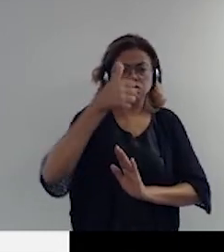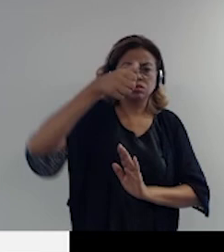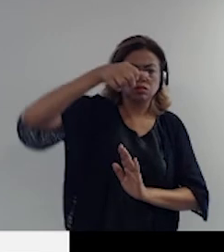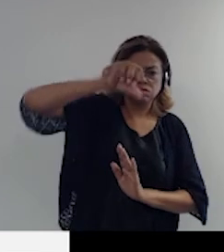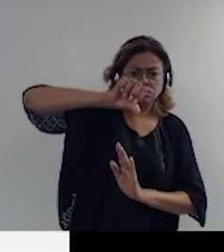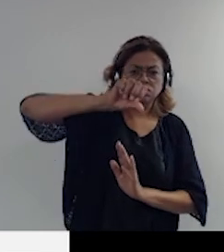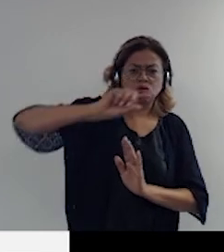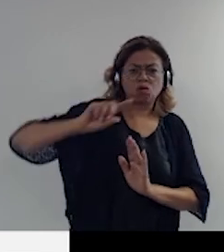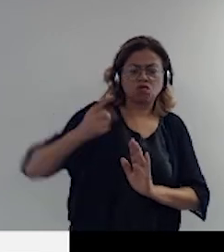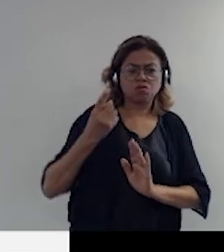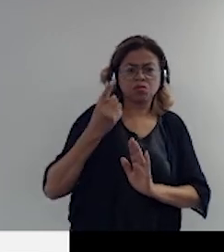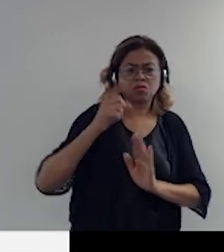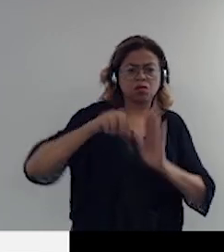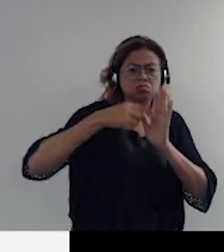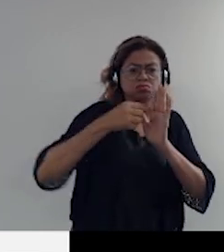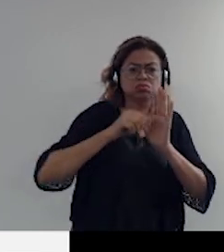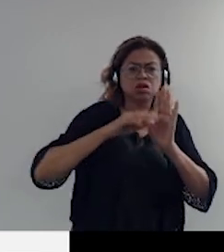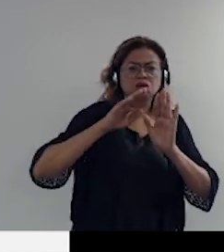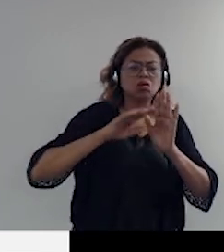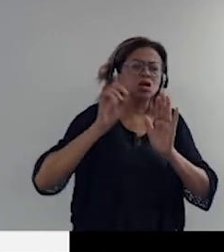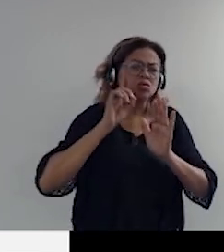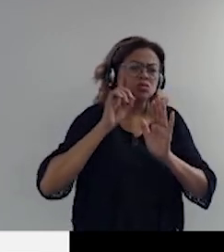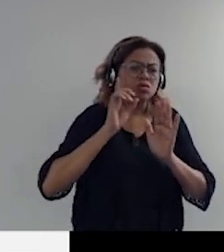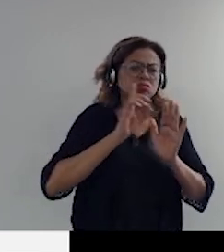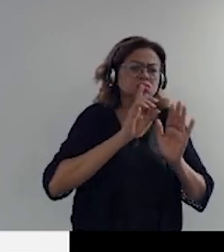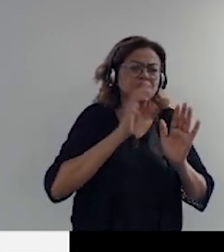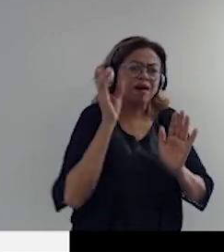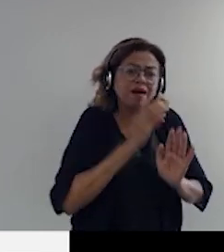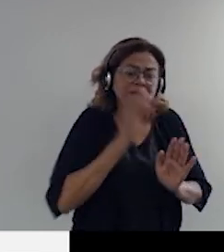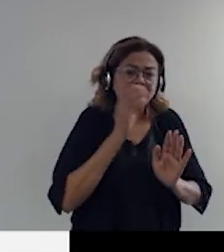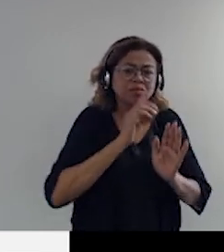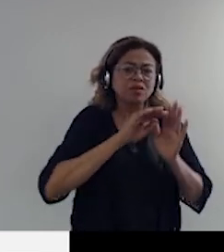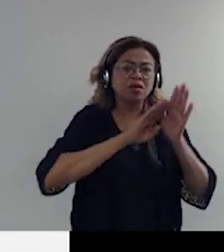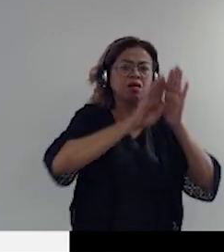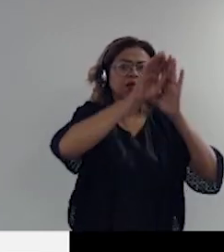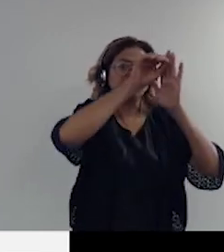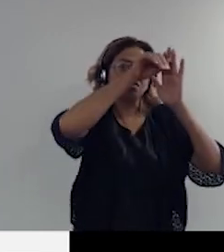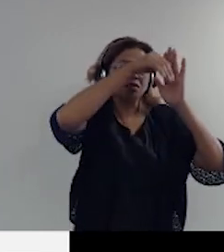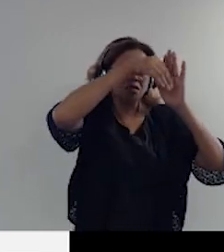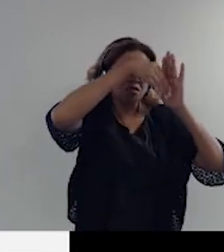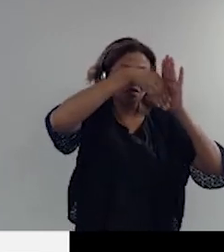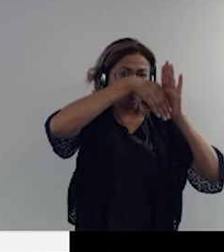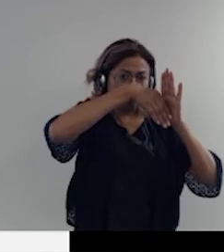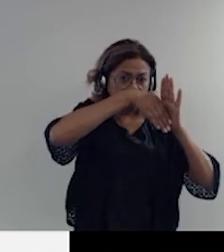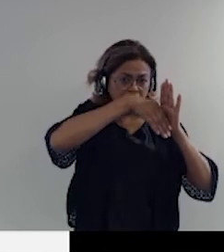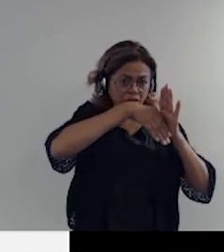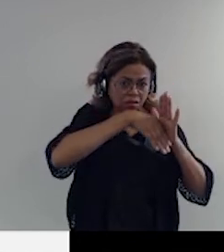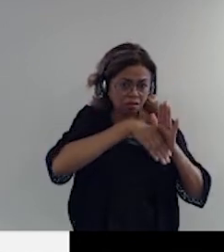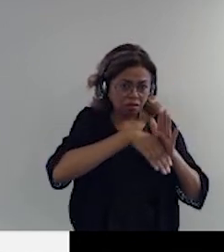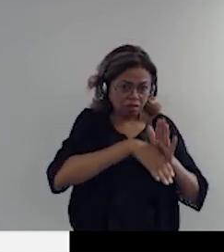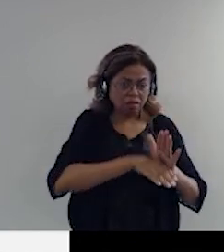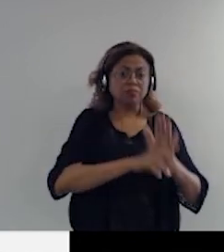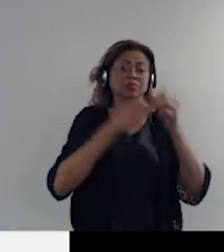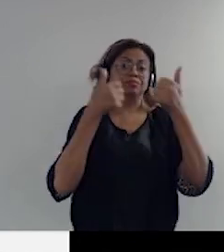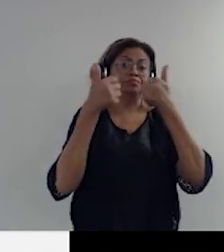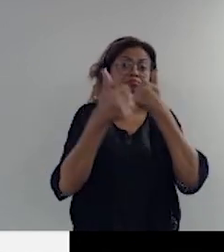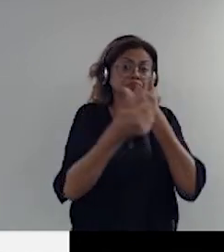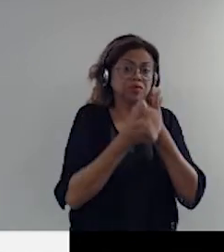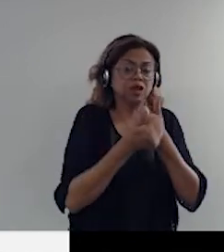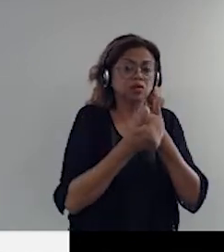e em poucos dias ela caiu para negociar perto dos 60 mil